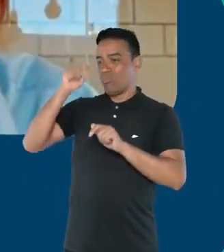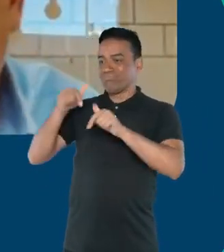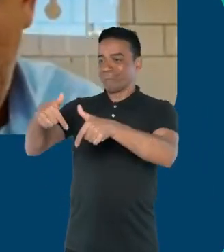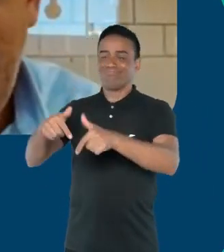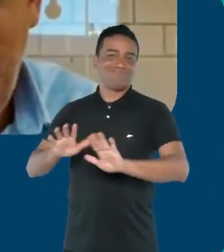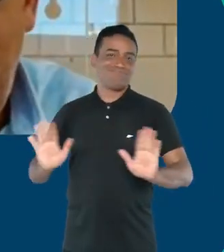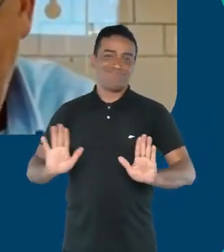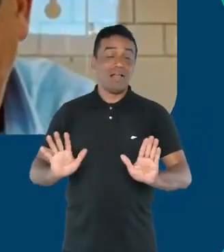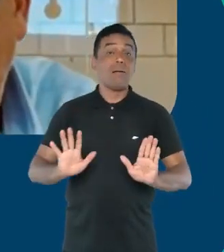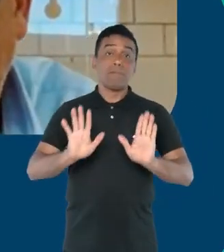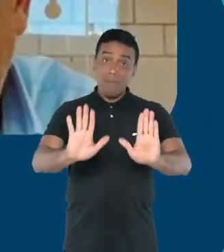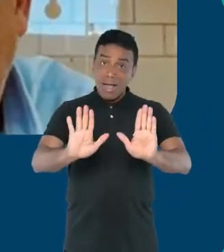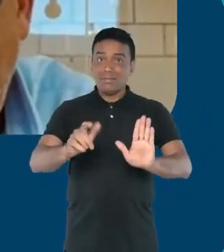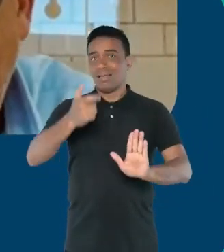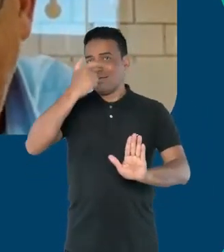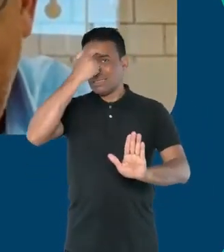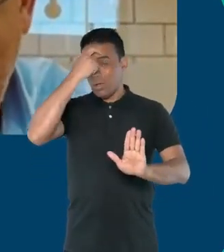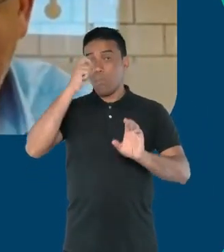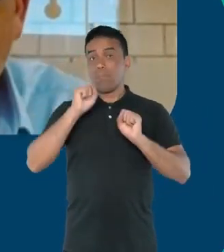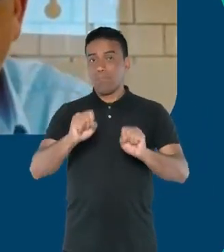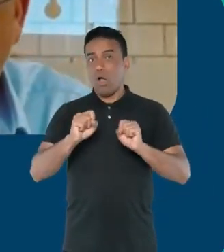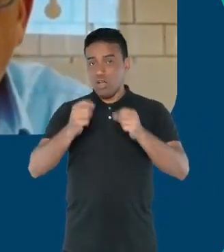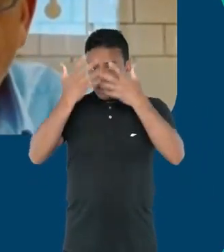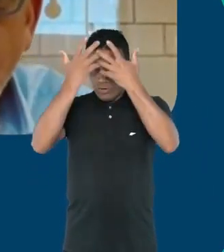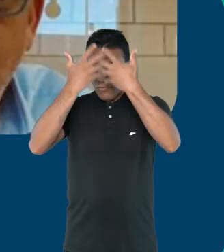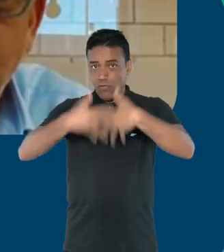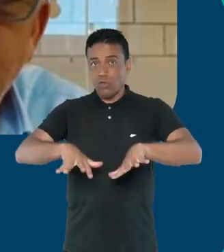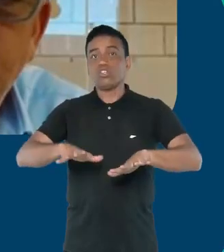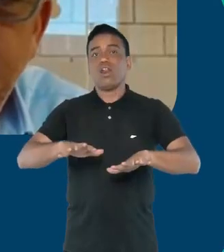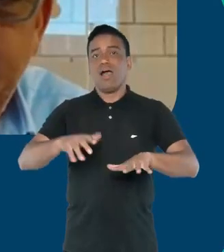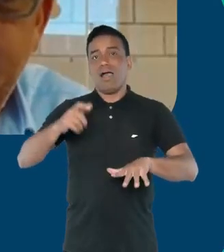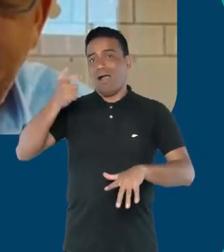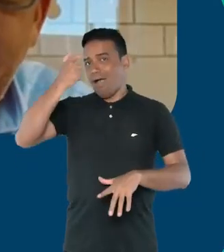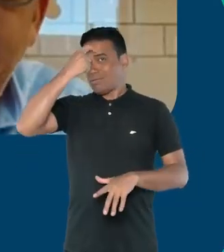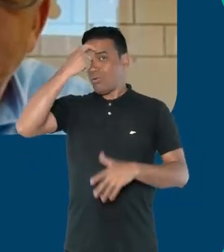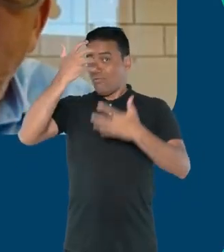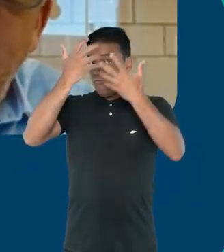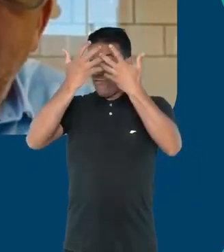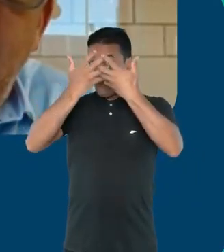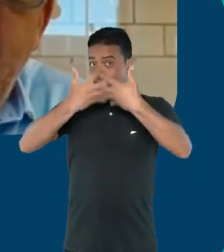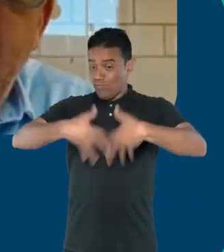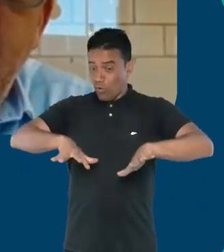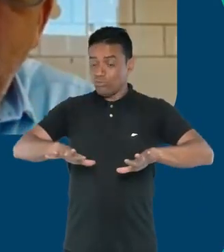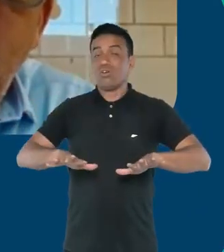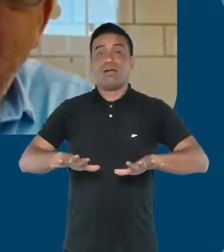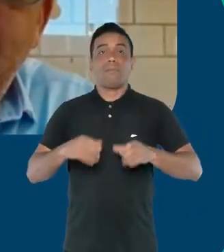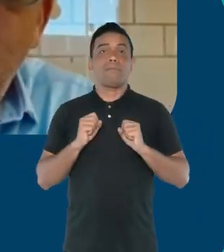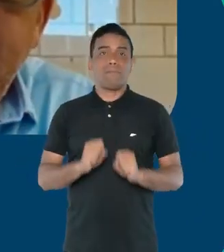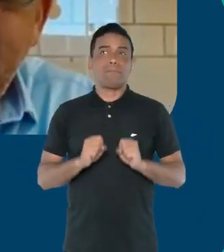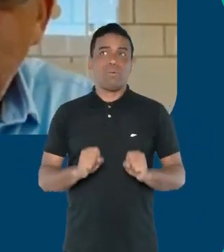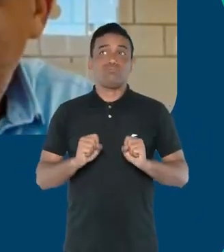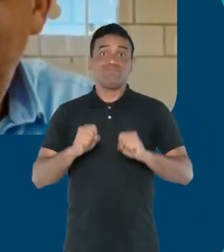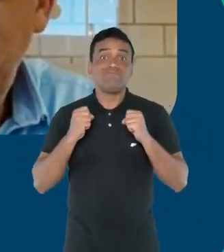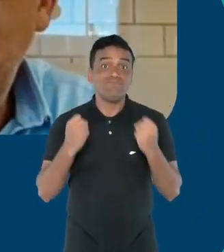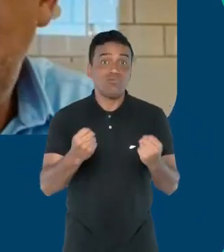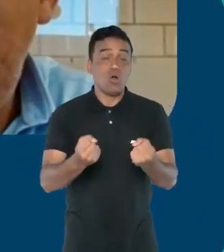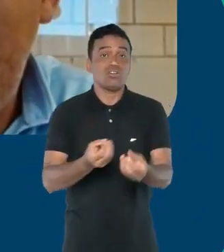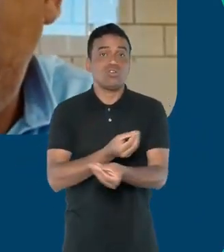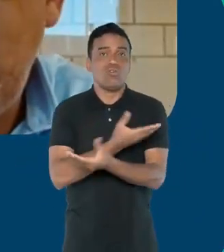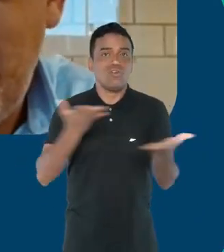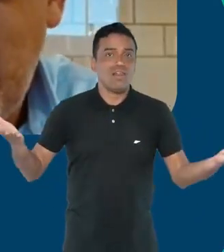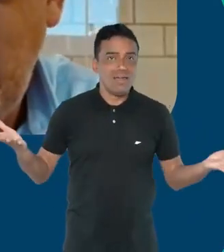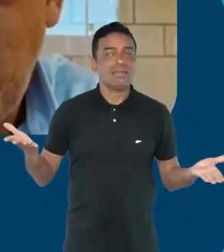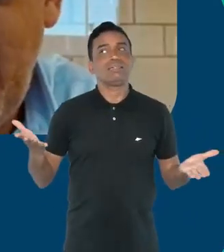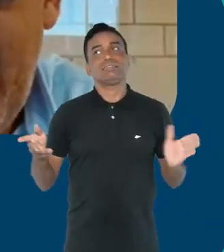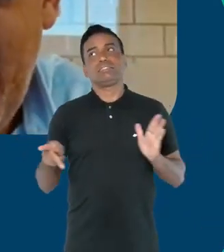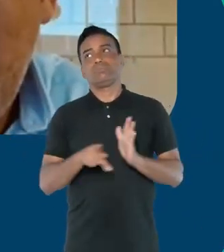razão, ela pode funcionar como uma força que oferece os